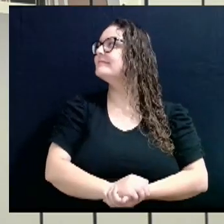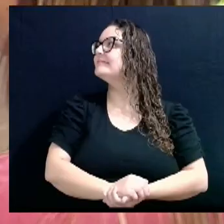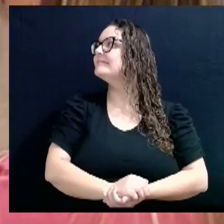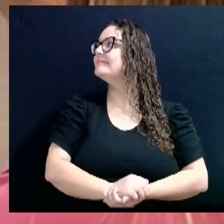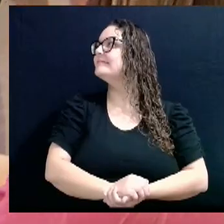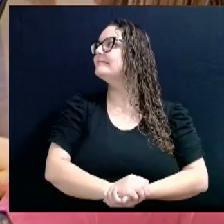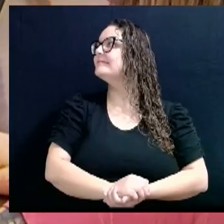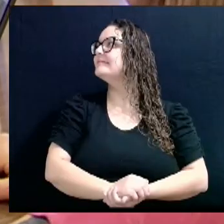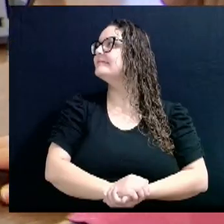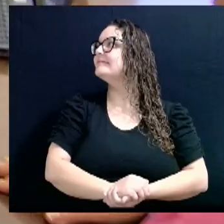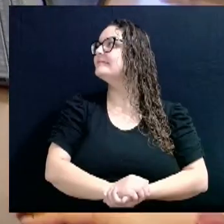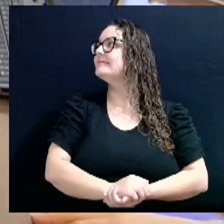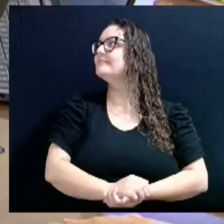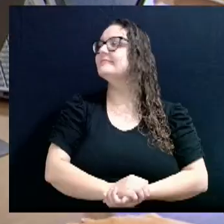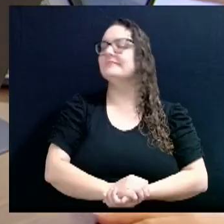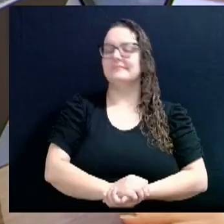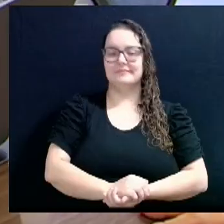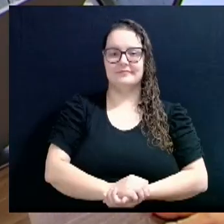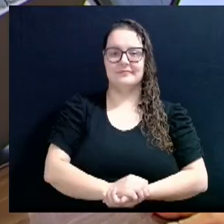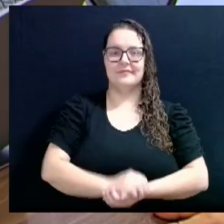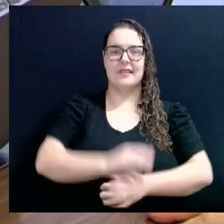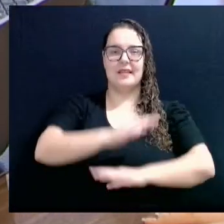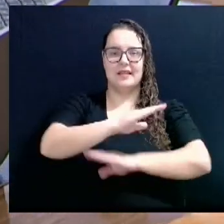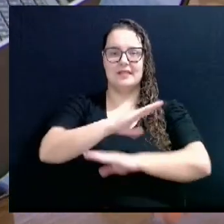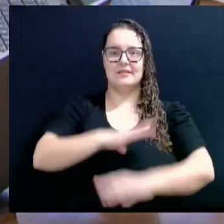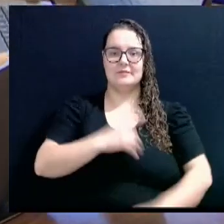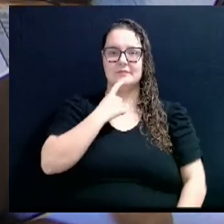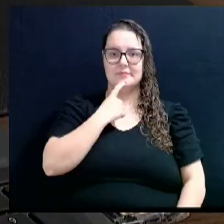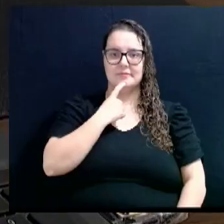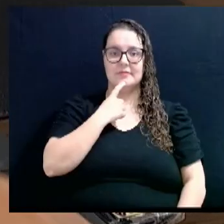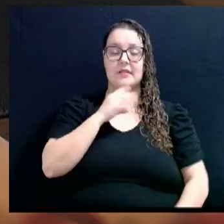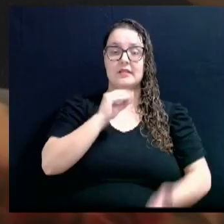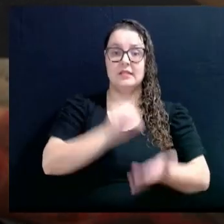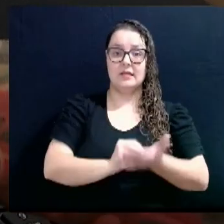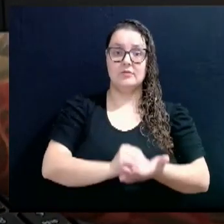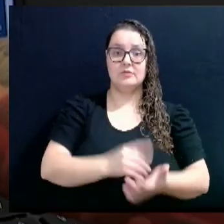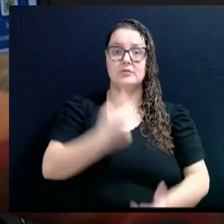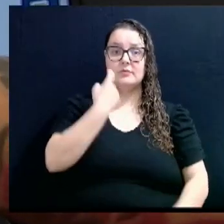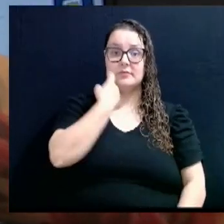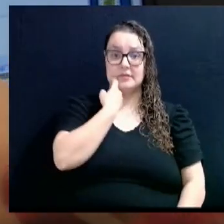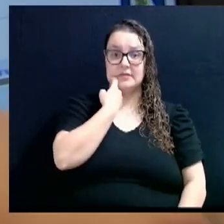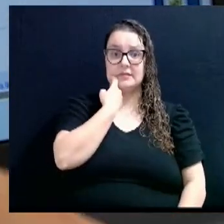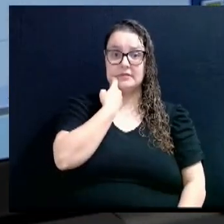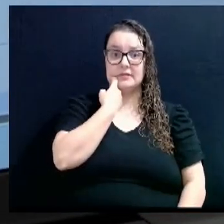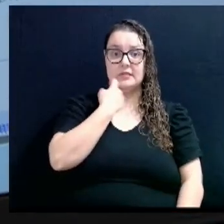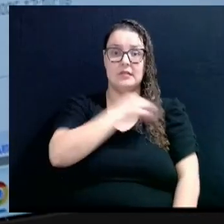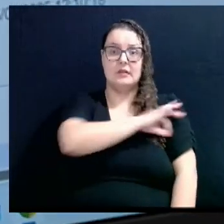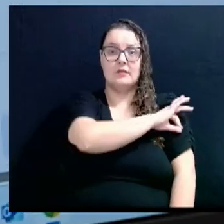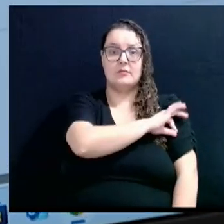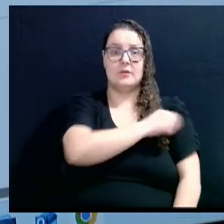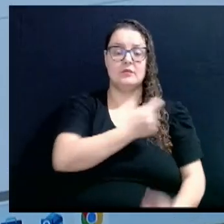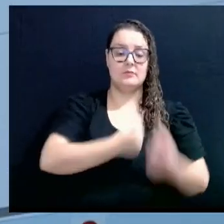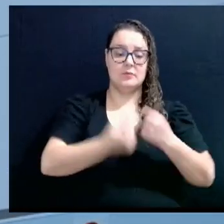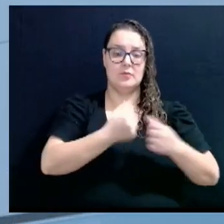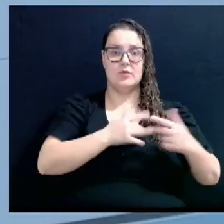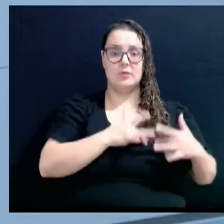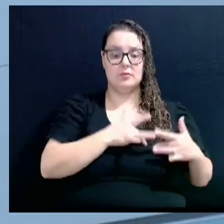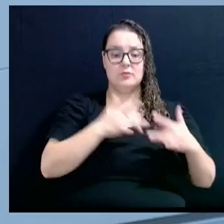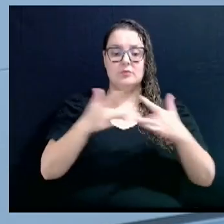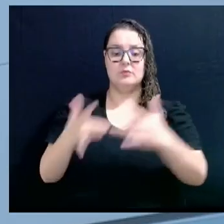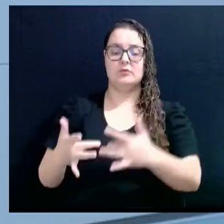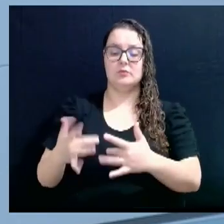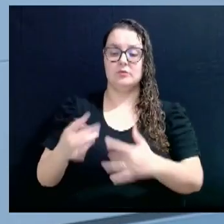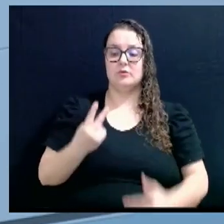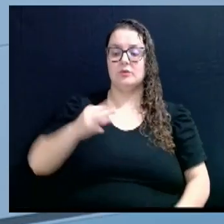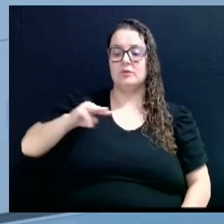A Câmara de Campinas destinou na última sexta-feira à Prefeitura R$2 milhões